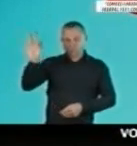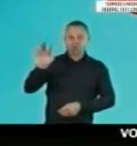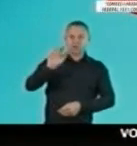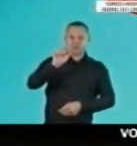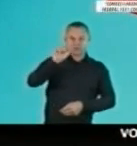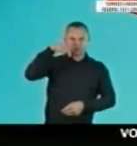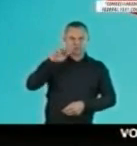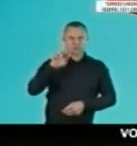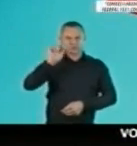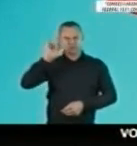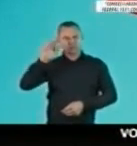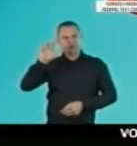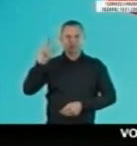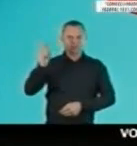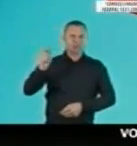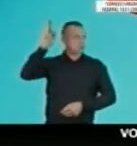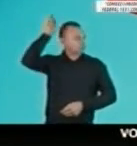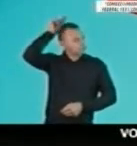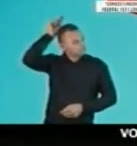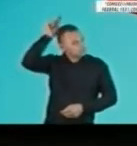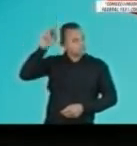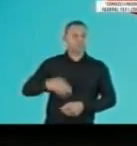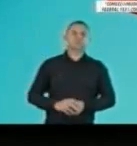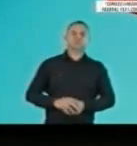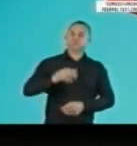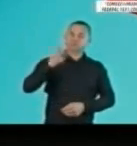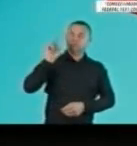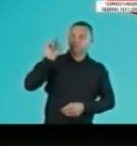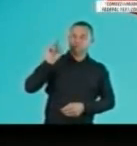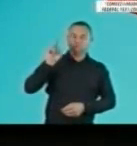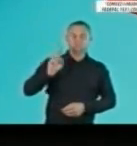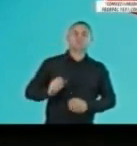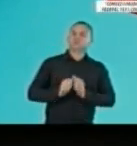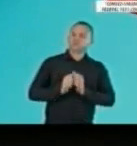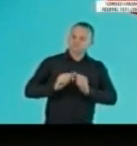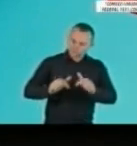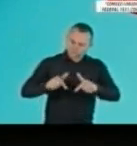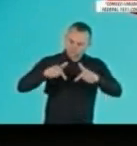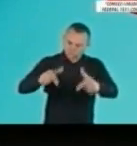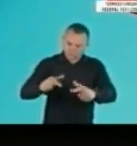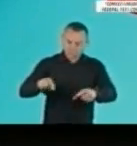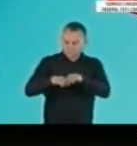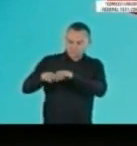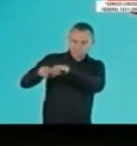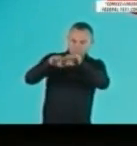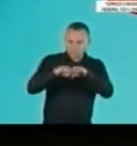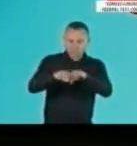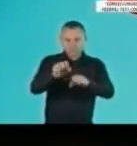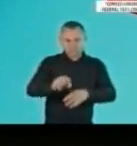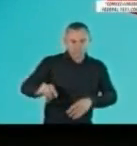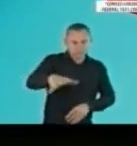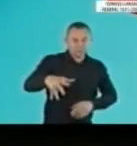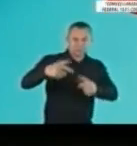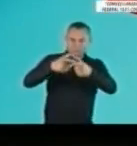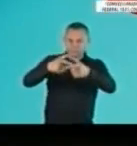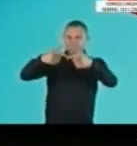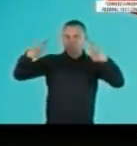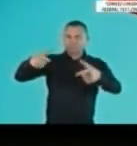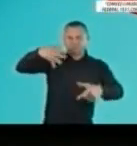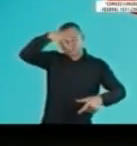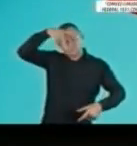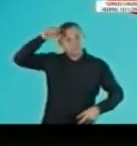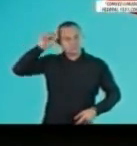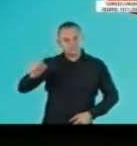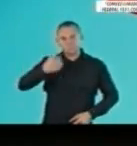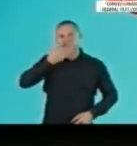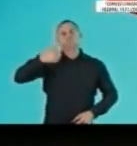federal Aguilera Guarani 1551, lutando por uma igualdade social e por um Mato Grosso do Sul maior